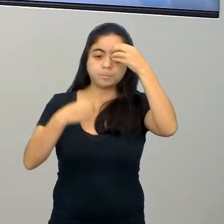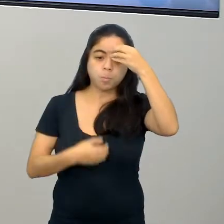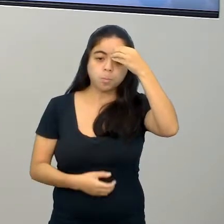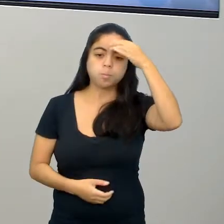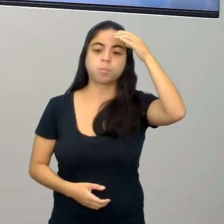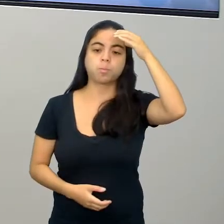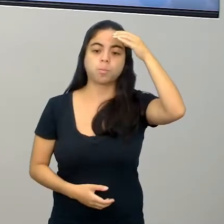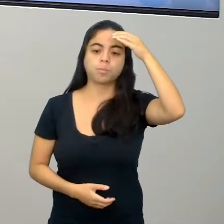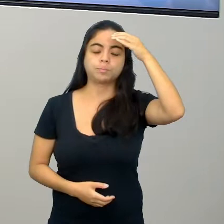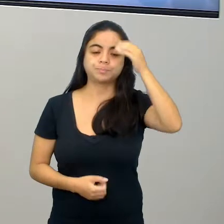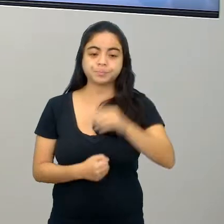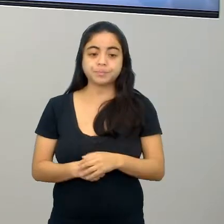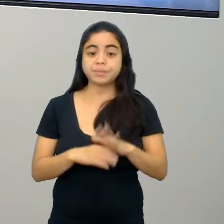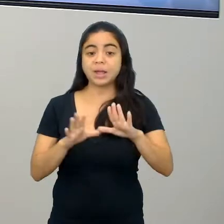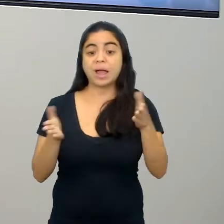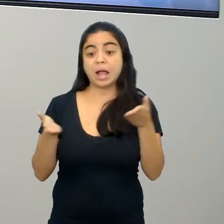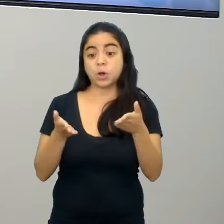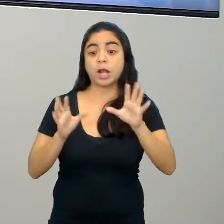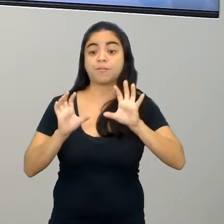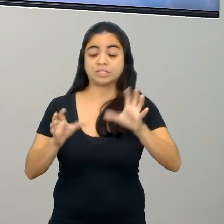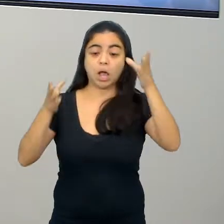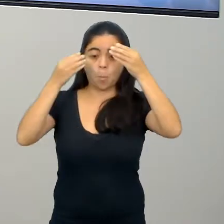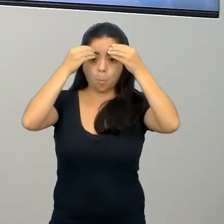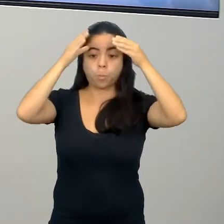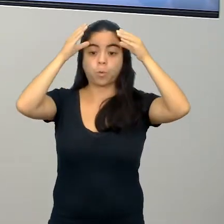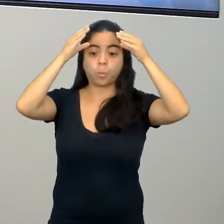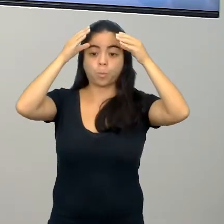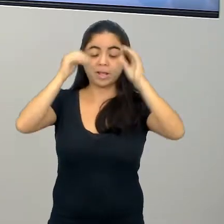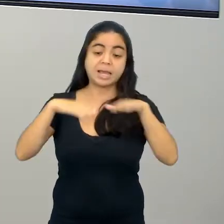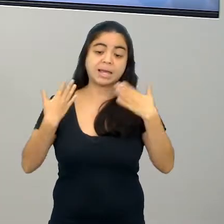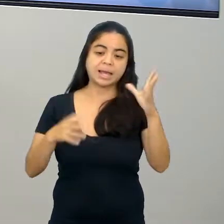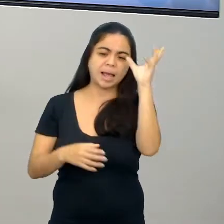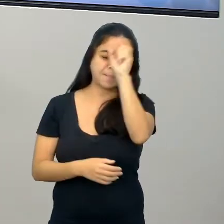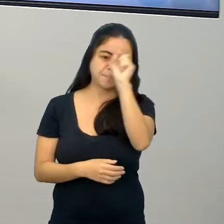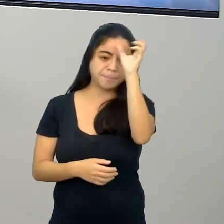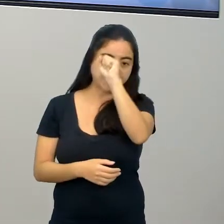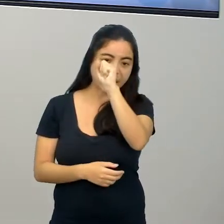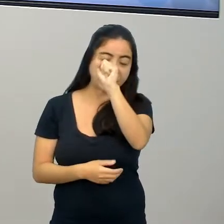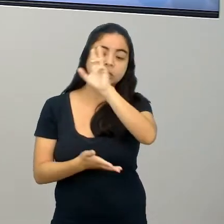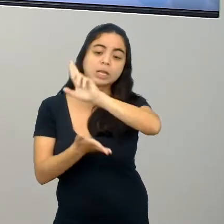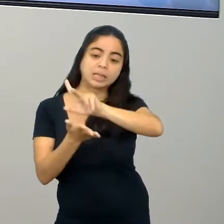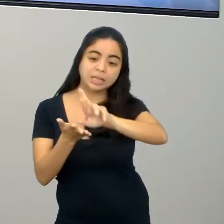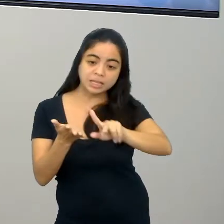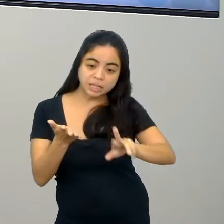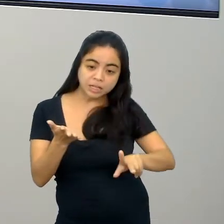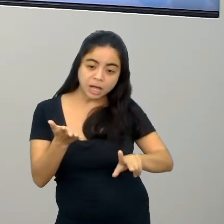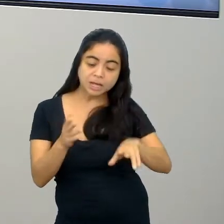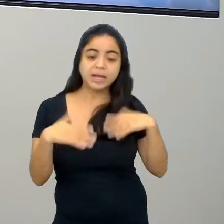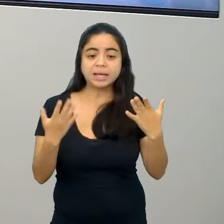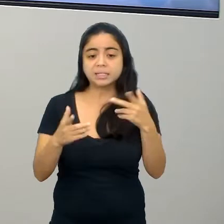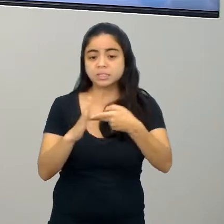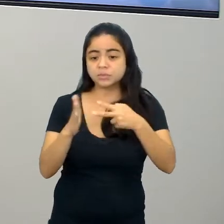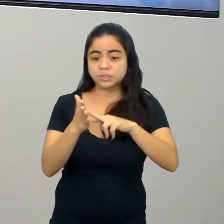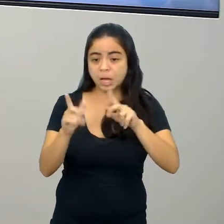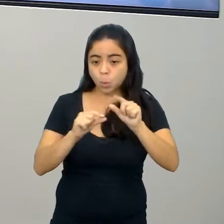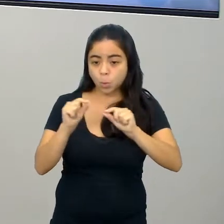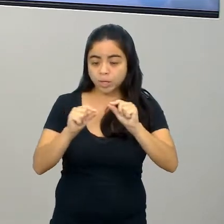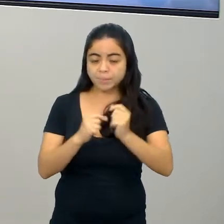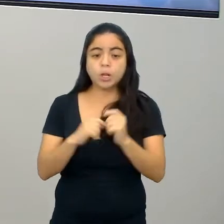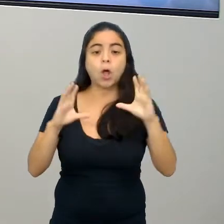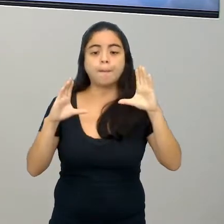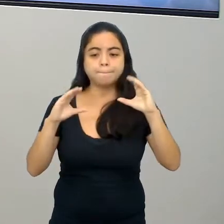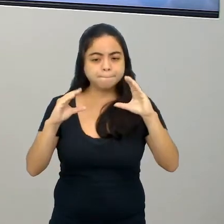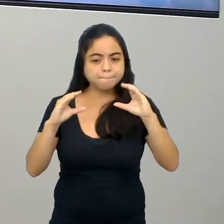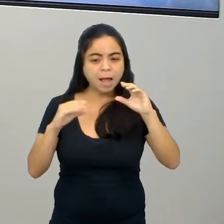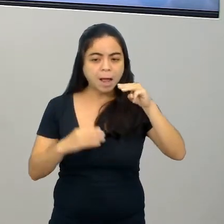assim, porque aí agora você é maduro, e com a maturidade a gente aprende muitas coisas. O que significa isso? A maturidade nada mais